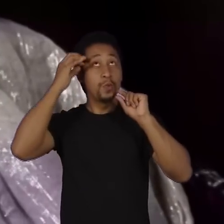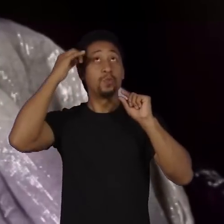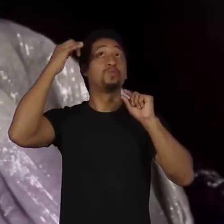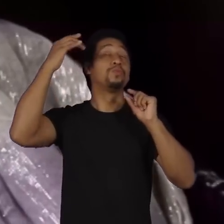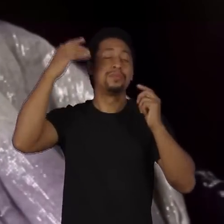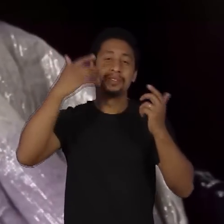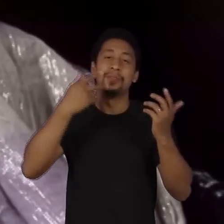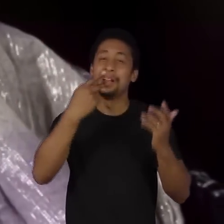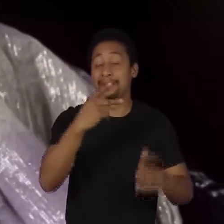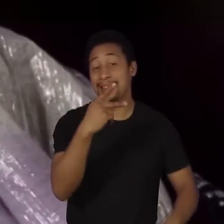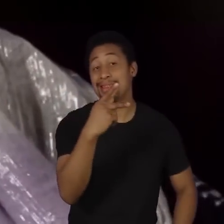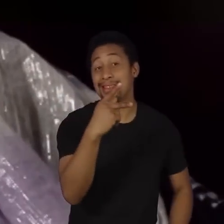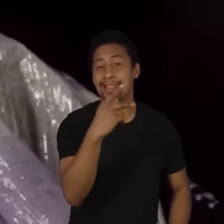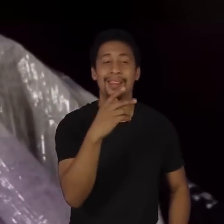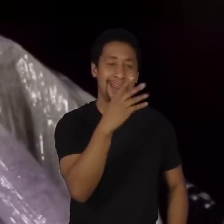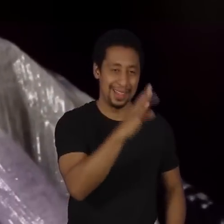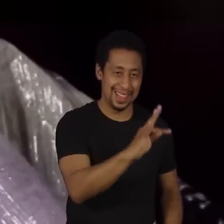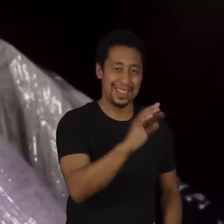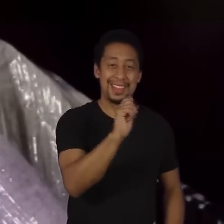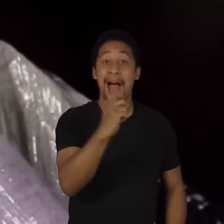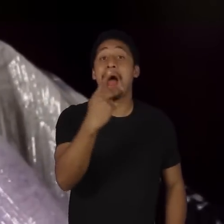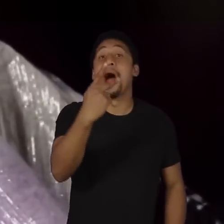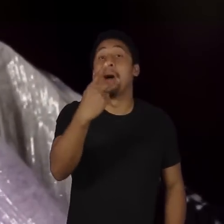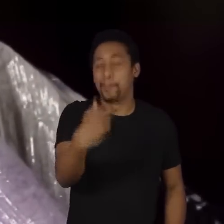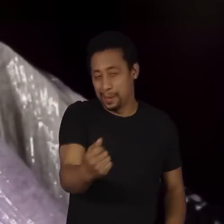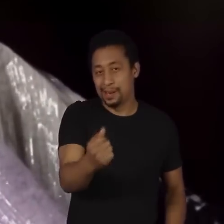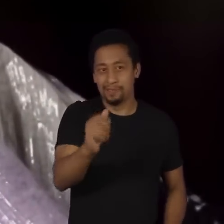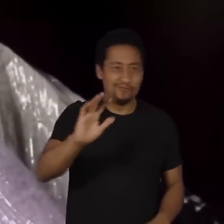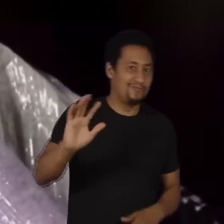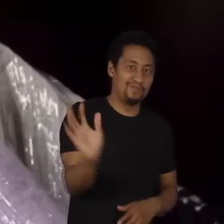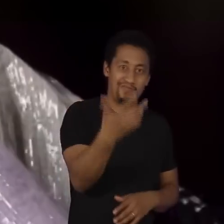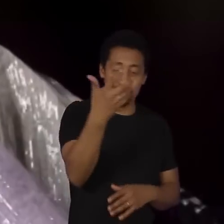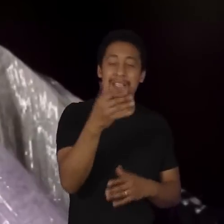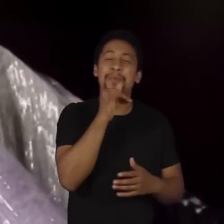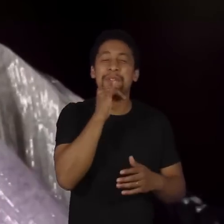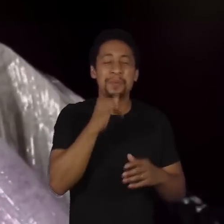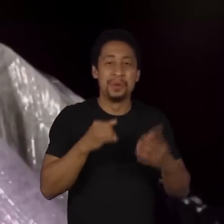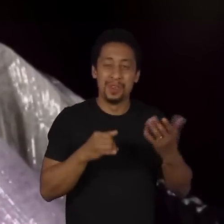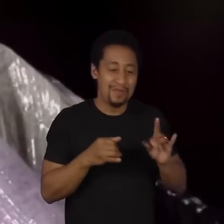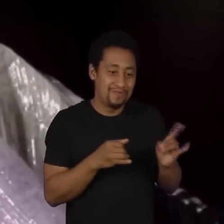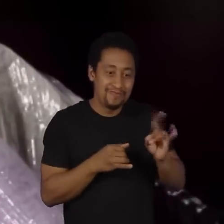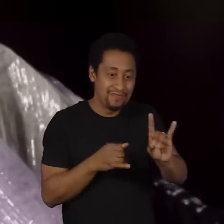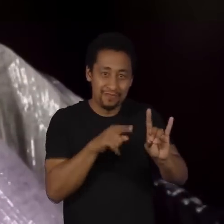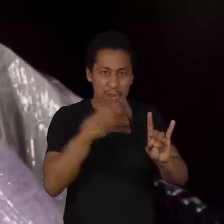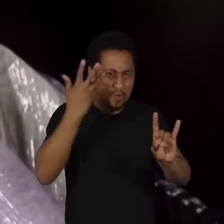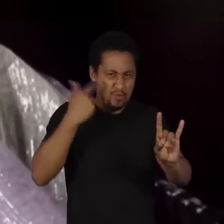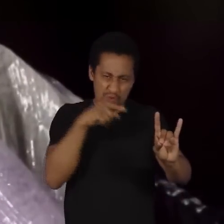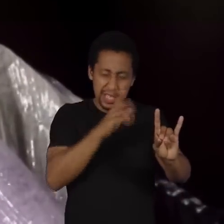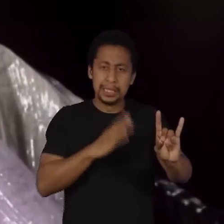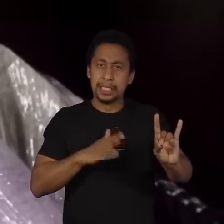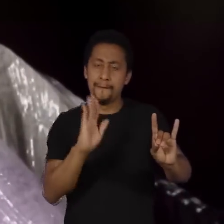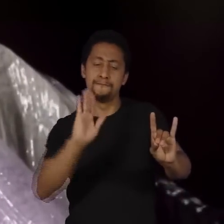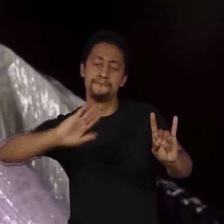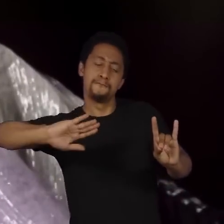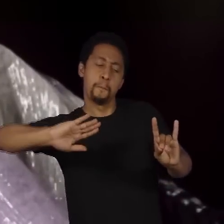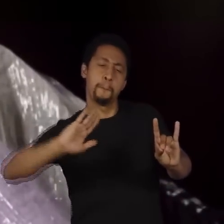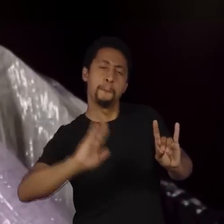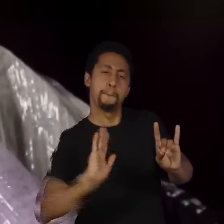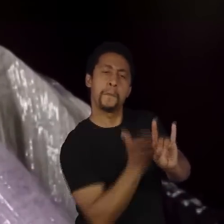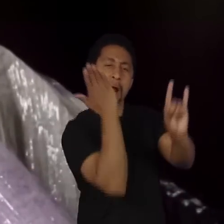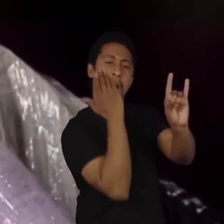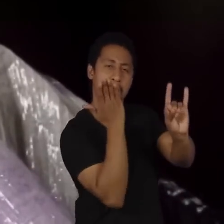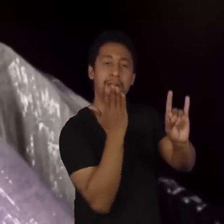isso, que a pantera levava um tapa, a pantera estava quieta, e daí você mexia com o